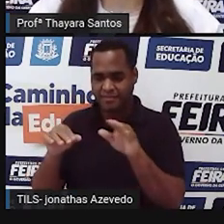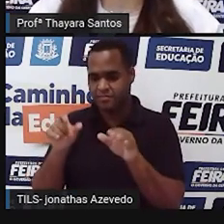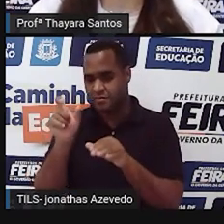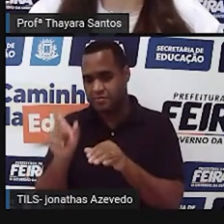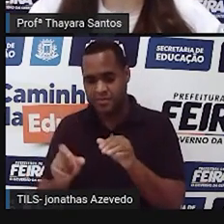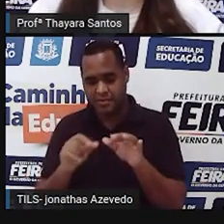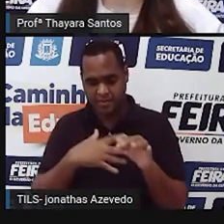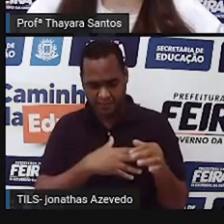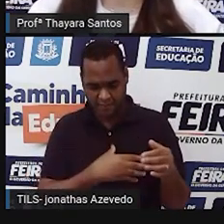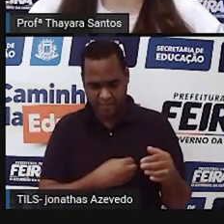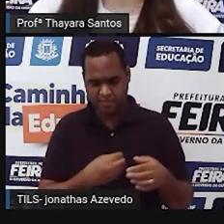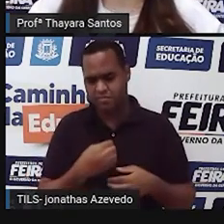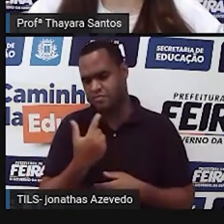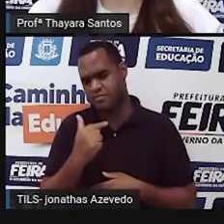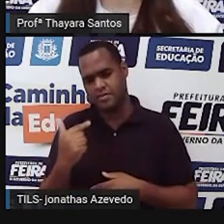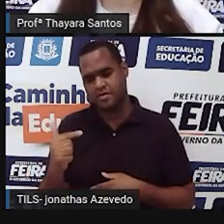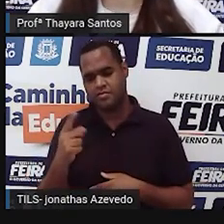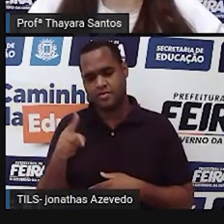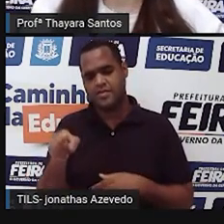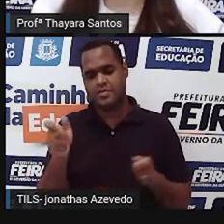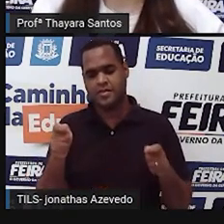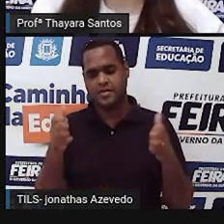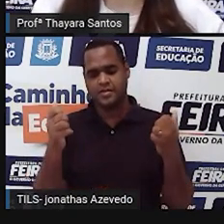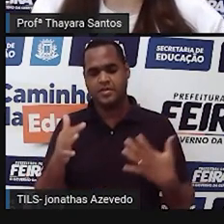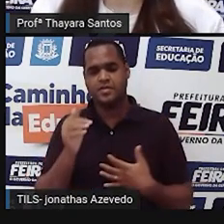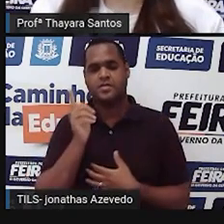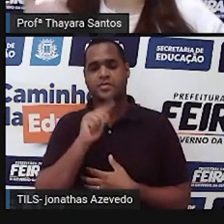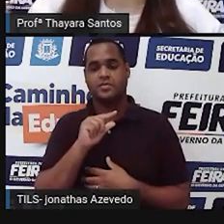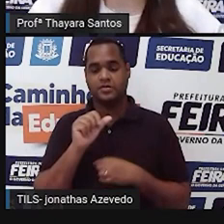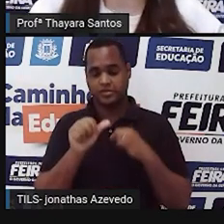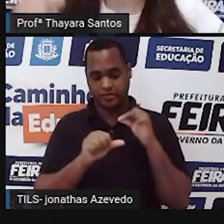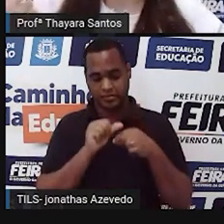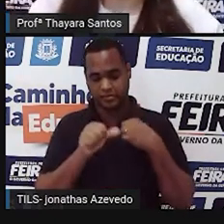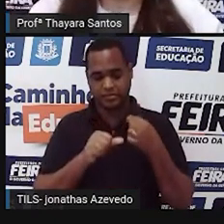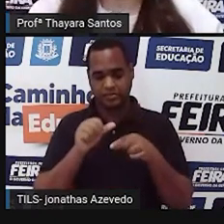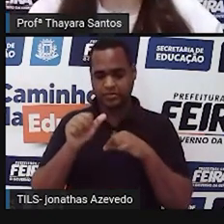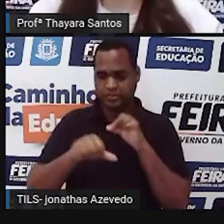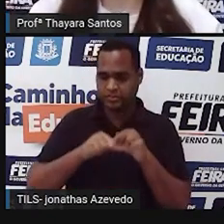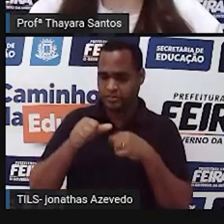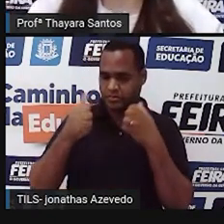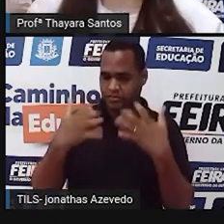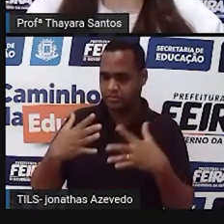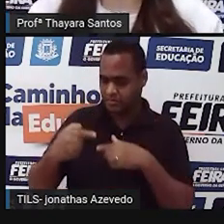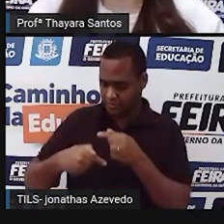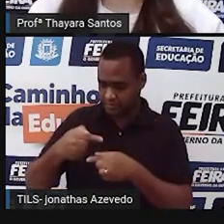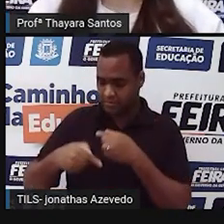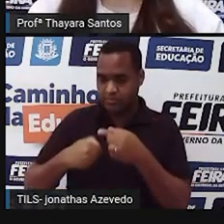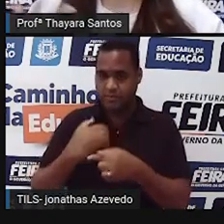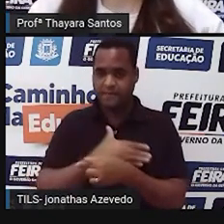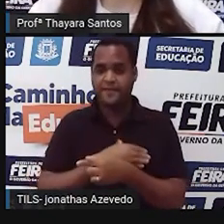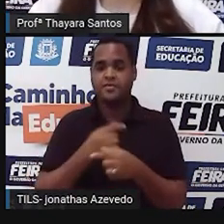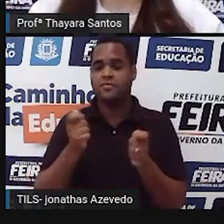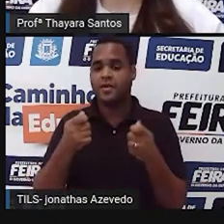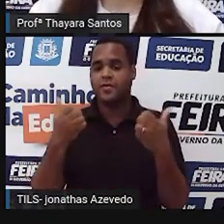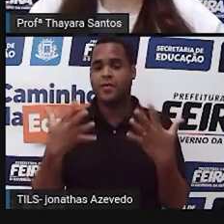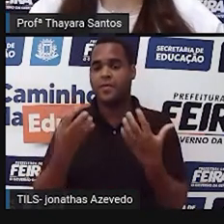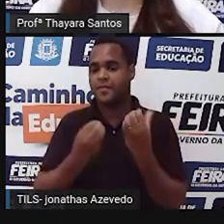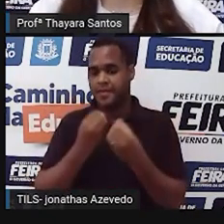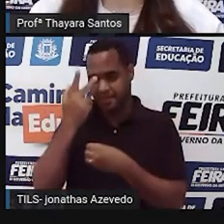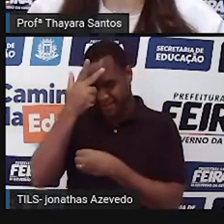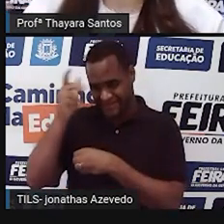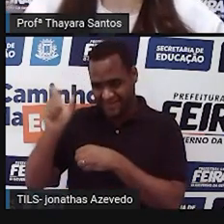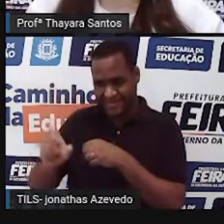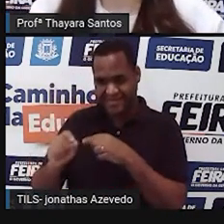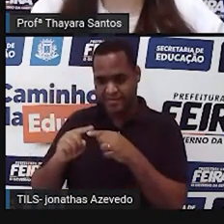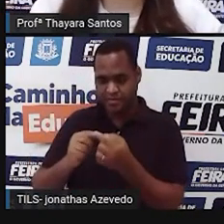por exemplo, né? Porque se a gente conseguisse alterar o fenótipo e mudar também o genótipo, o filho, uma pessoa que faz tatuagem,